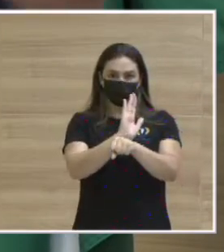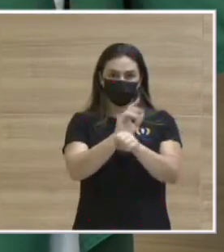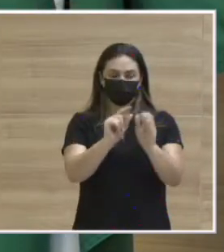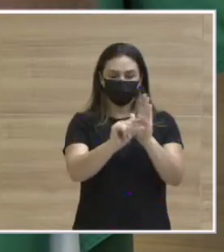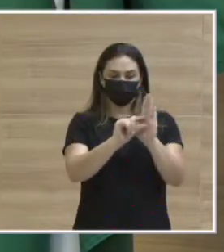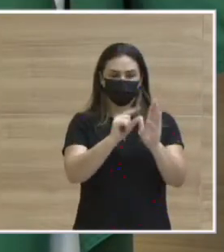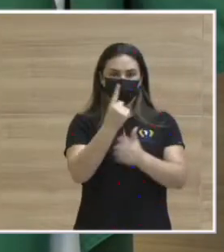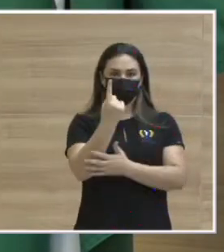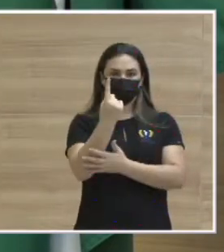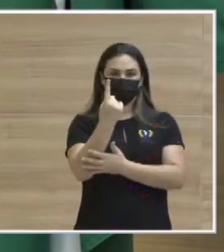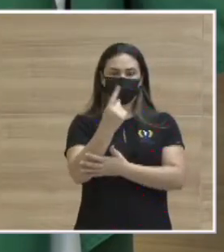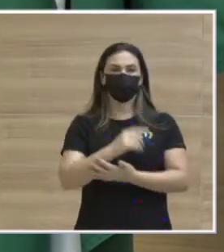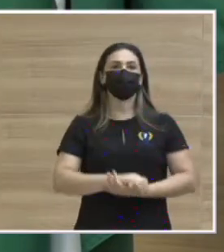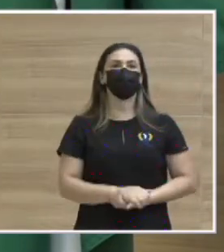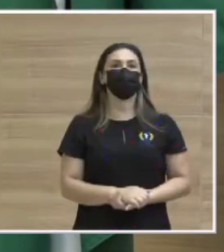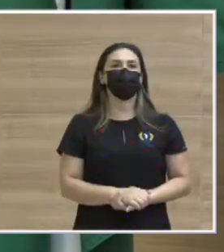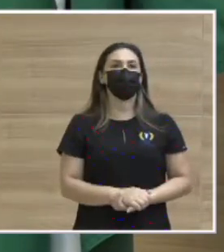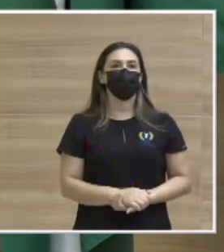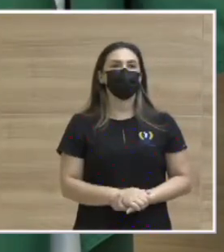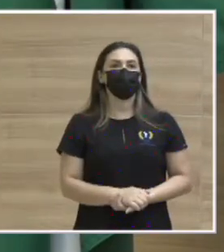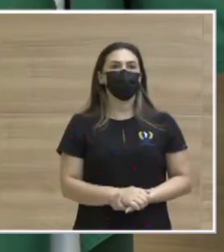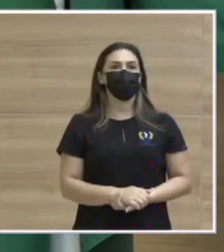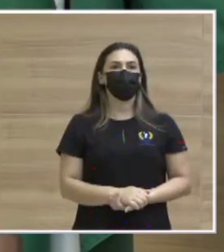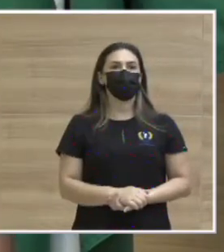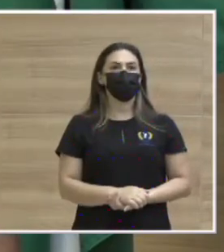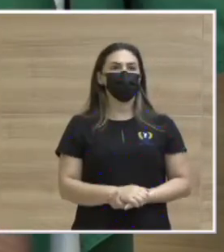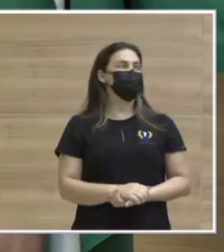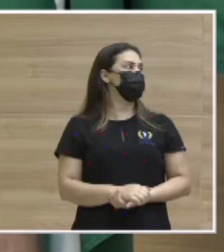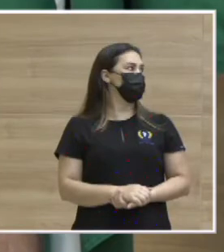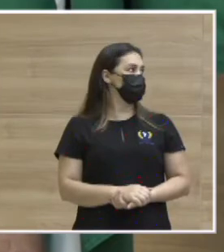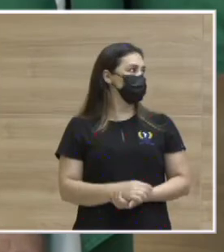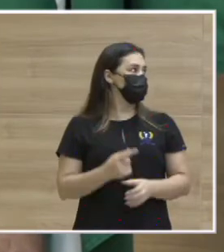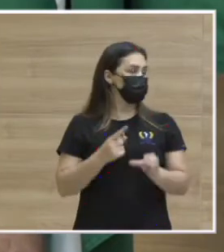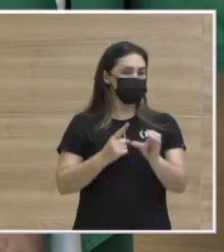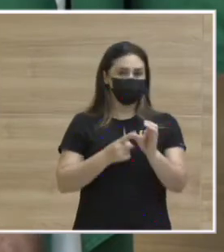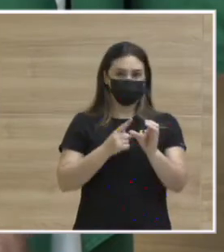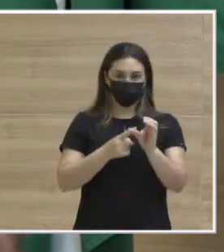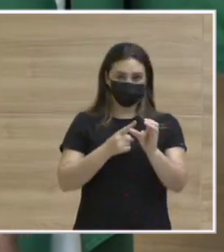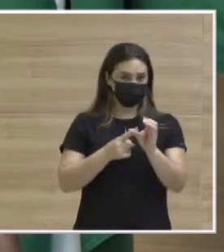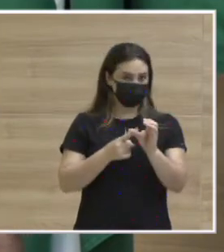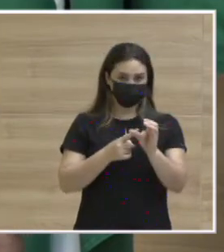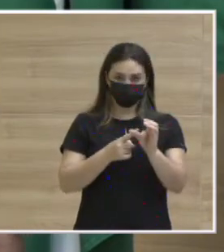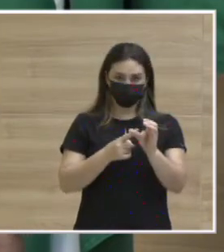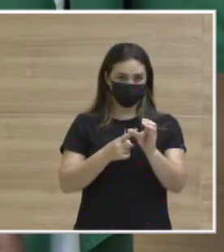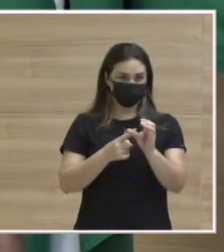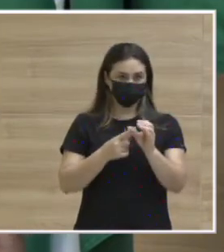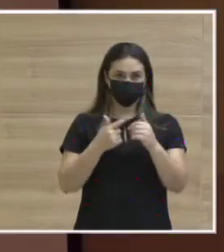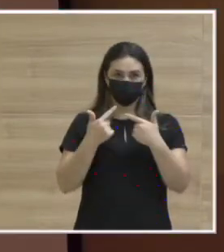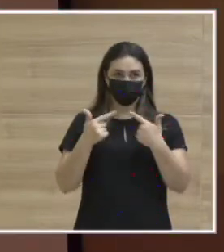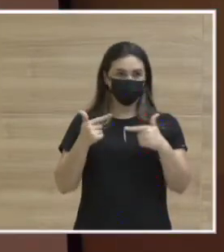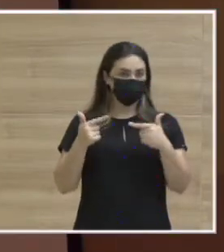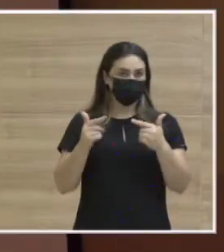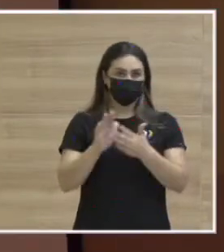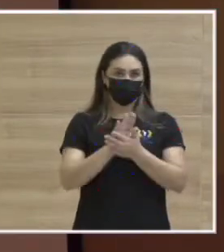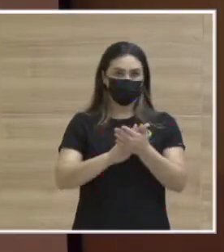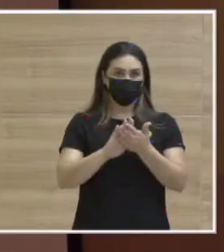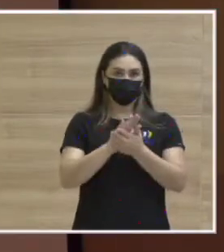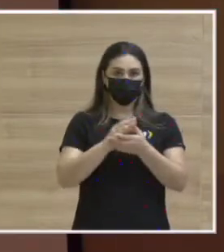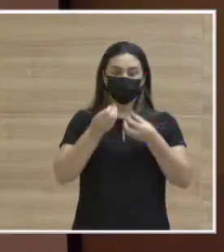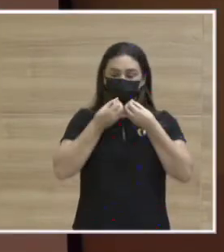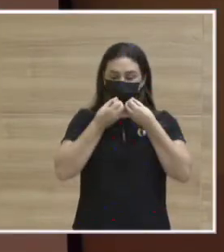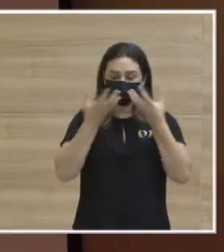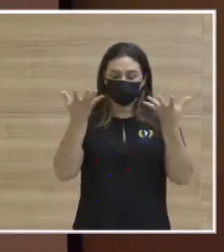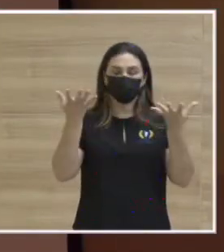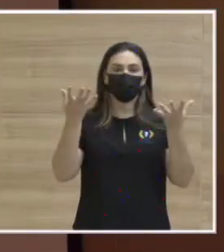1. Senhores, como o município não há Cristo de manifestar e publicar a